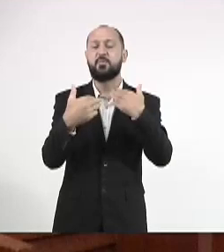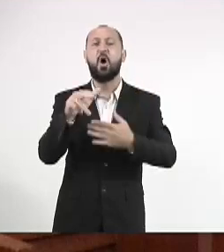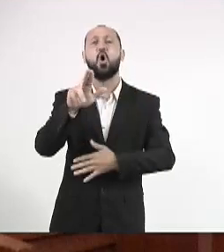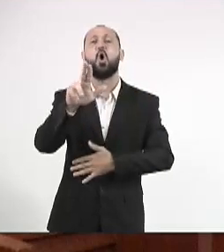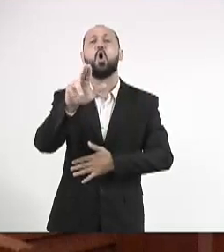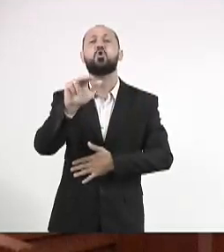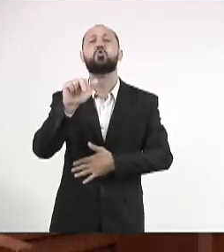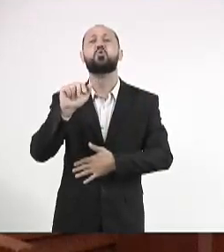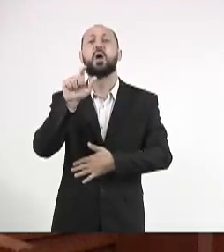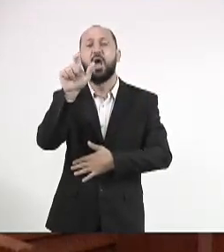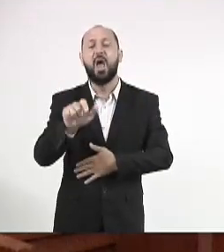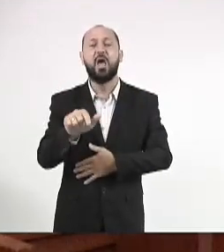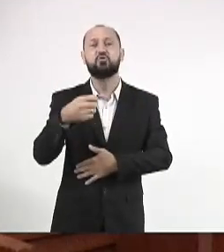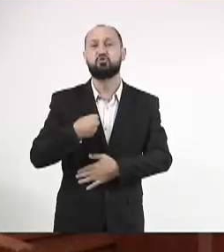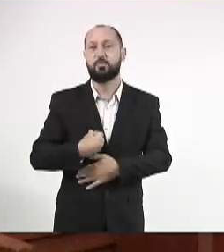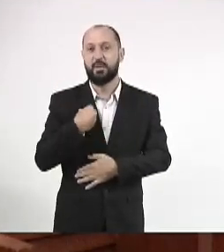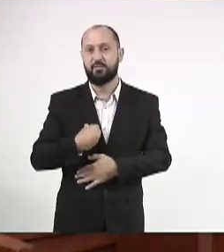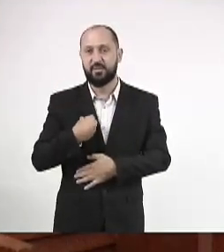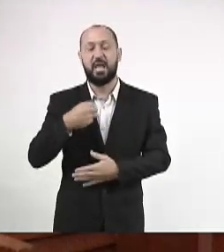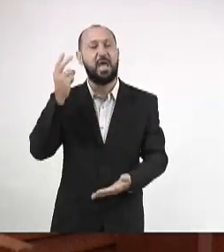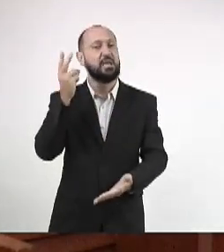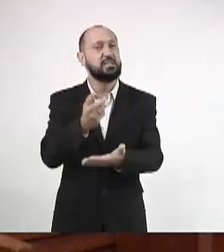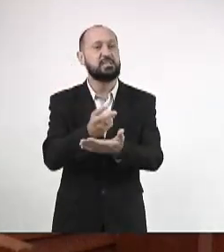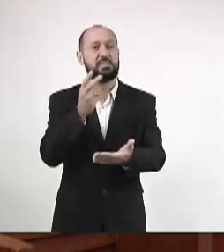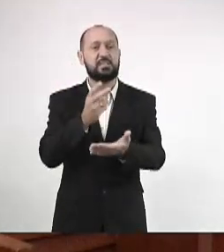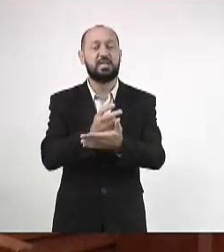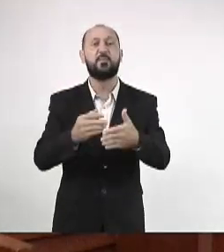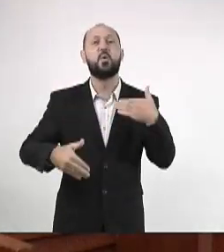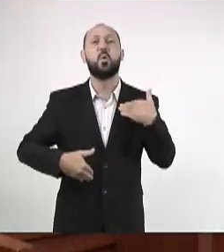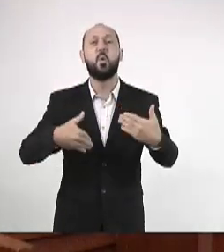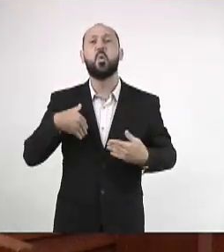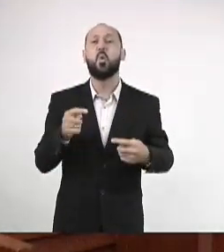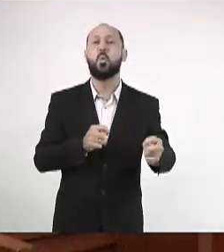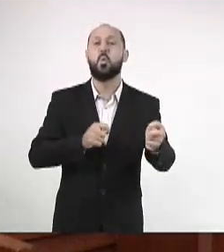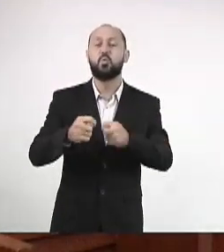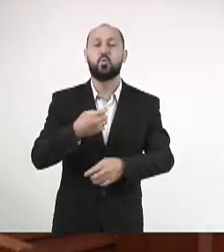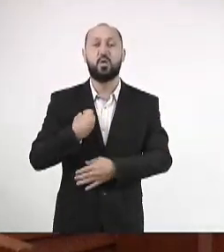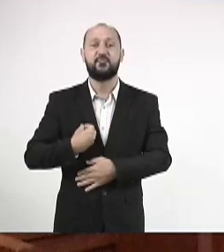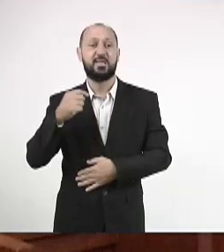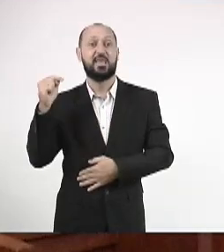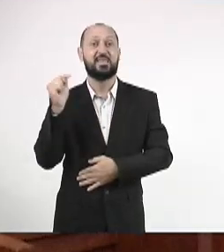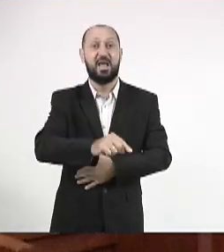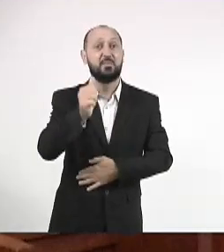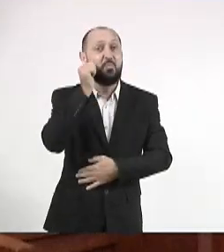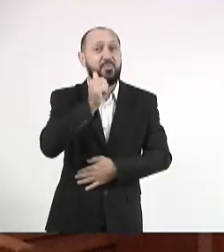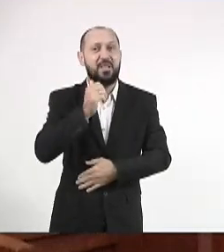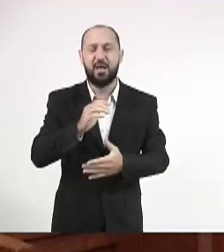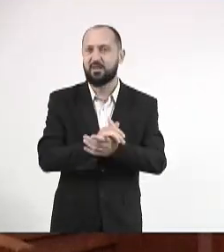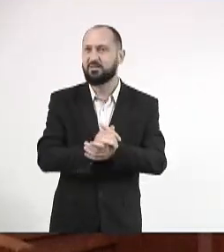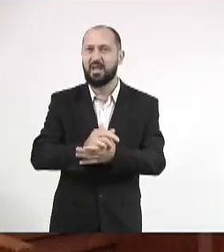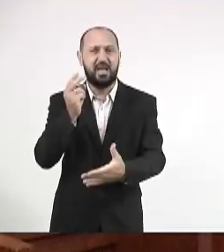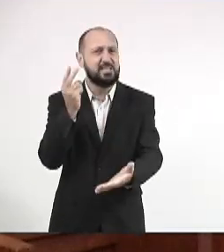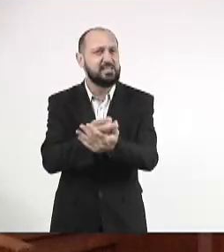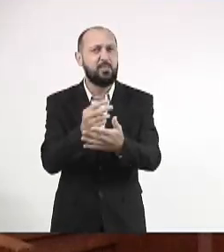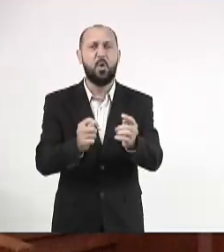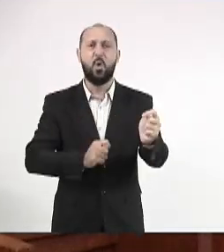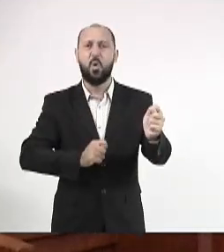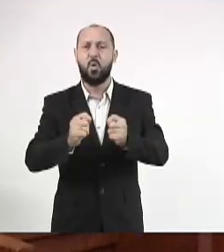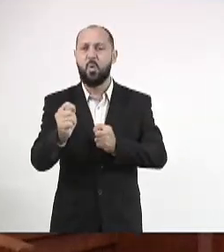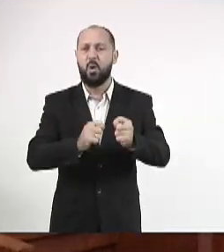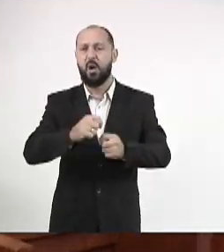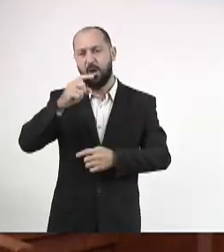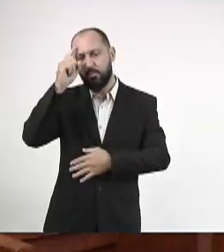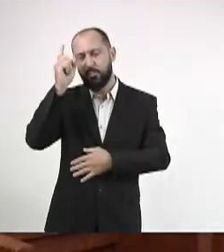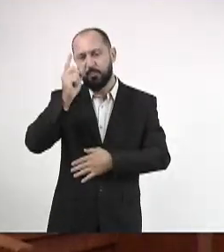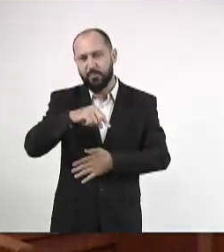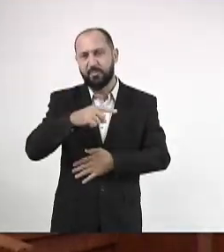nunca foi sobre a vida, é sobre o controle e a vida das mulheres, é sobre um controle e uma